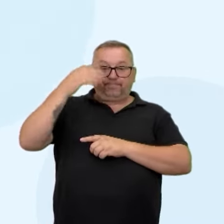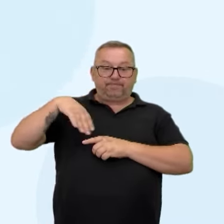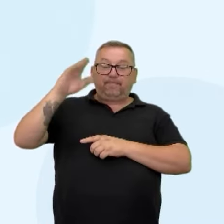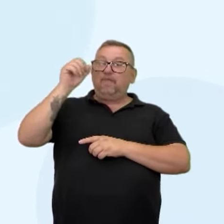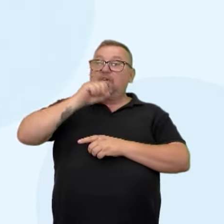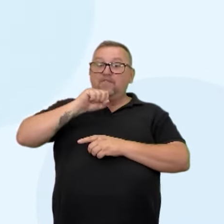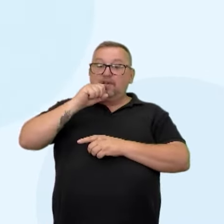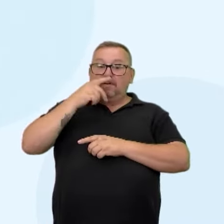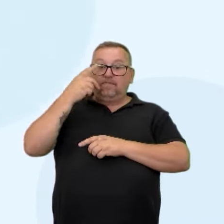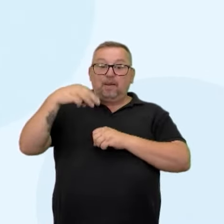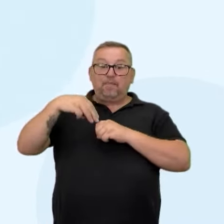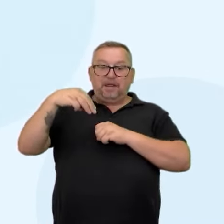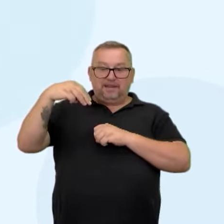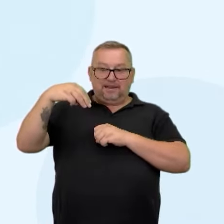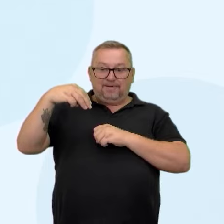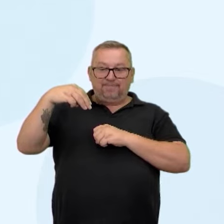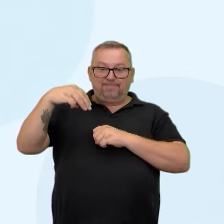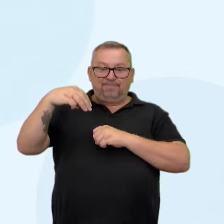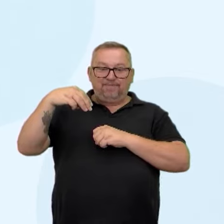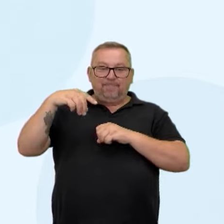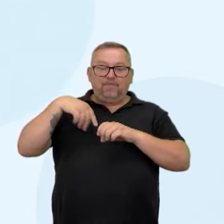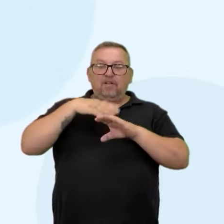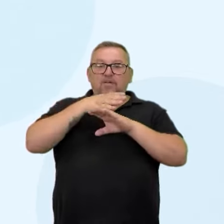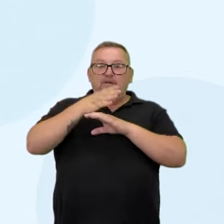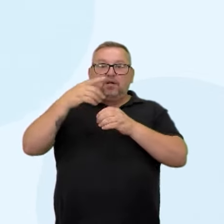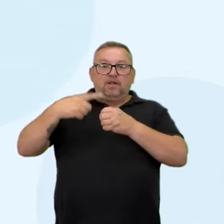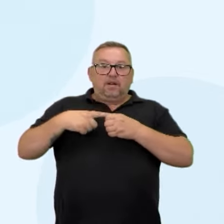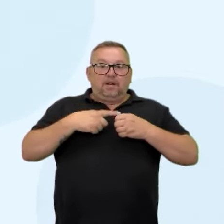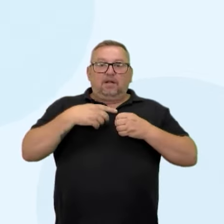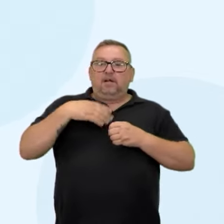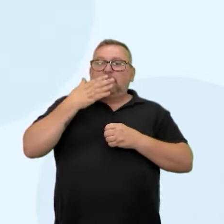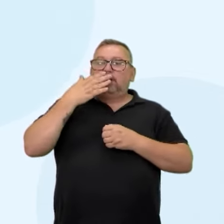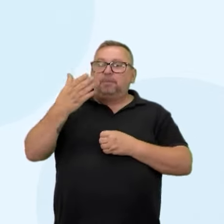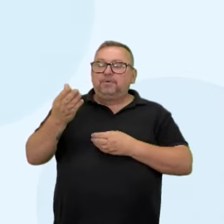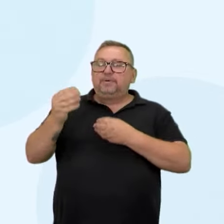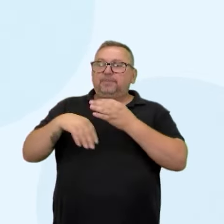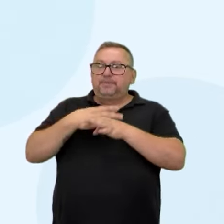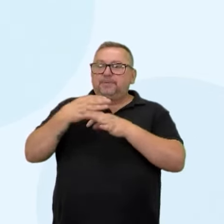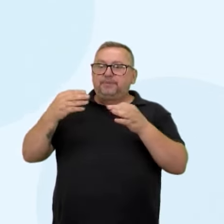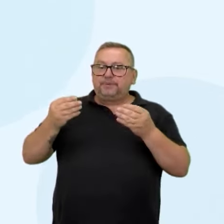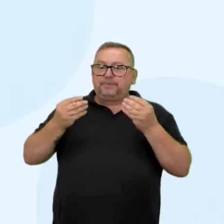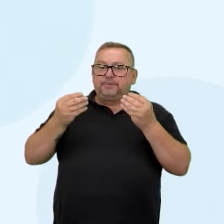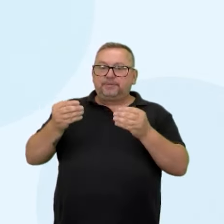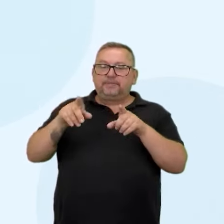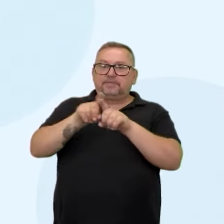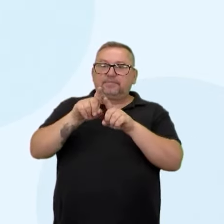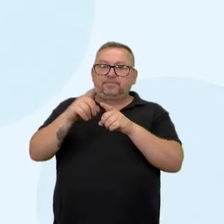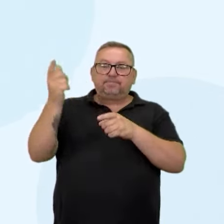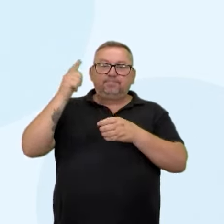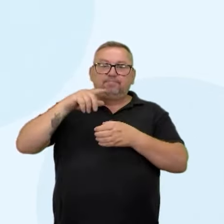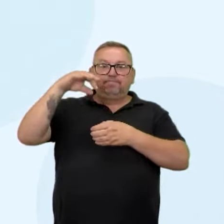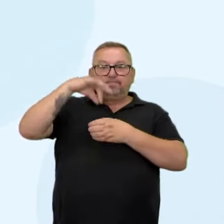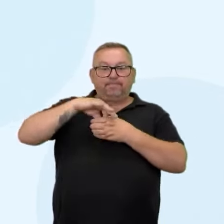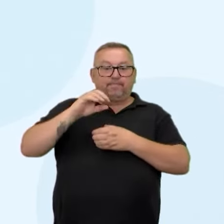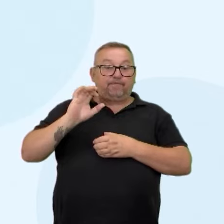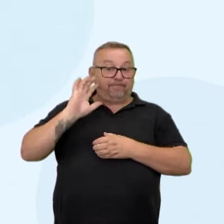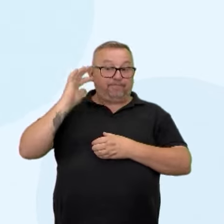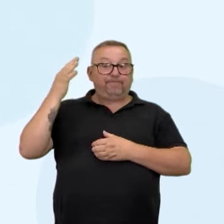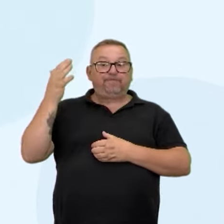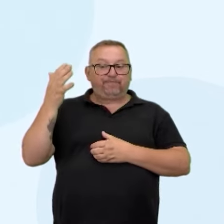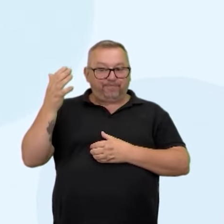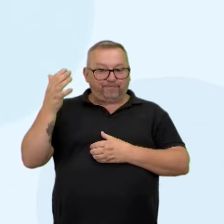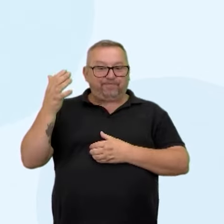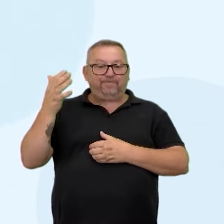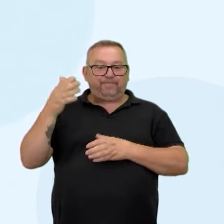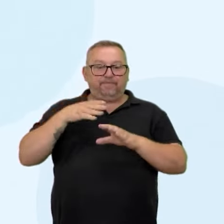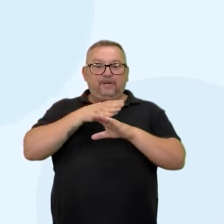velhas, o mestre. Eles saem, então, pela cidade pedindo prendas ou falando de prendas e donativos para essa festa.